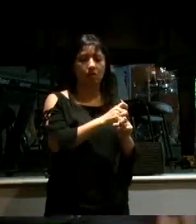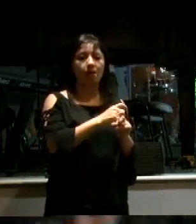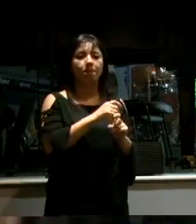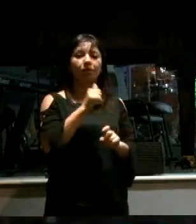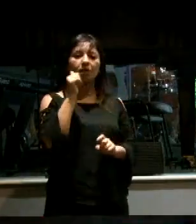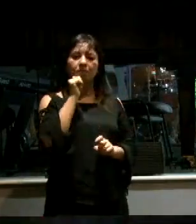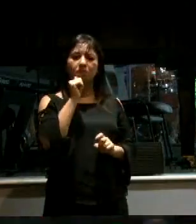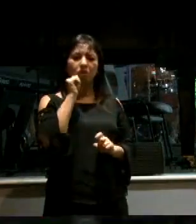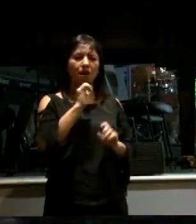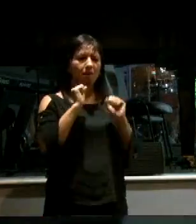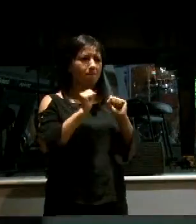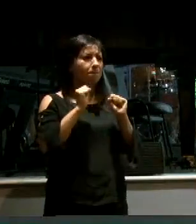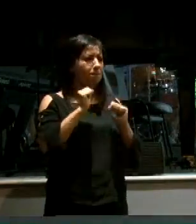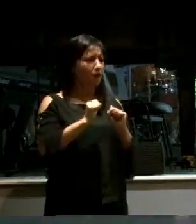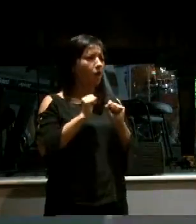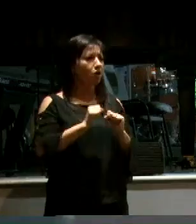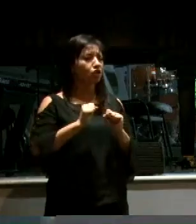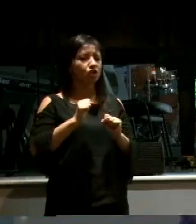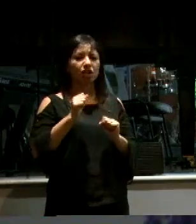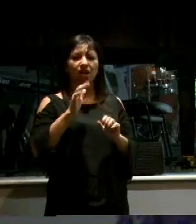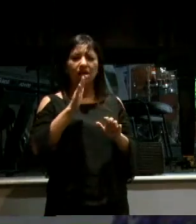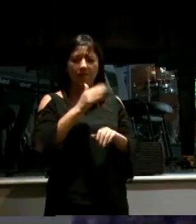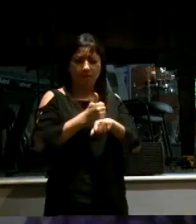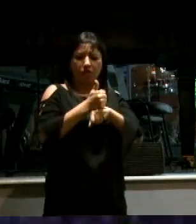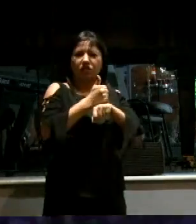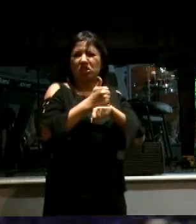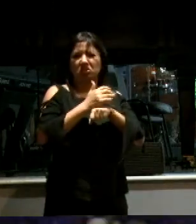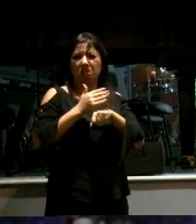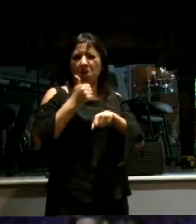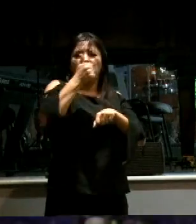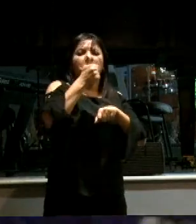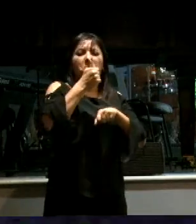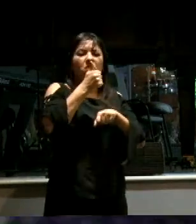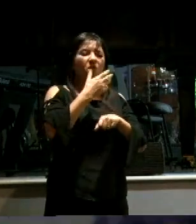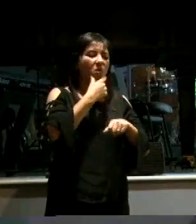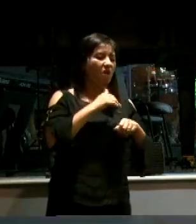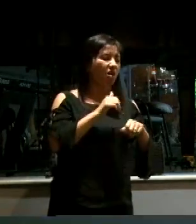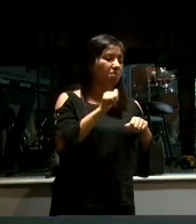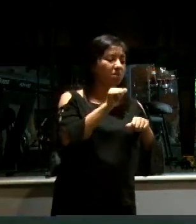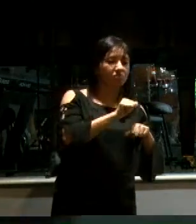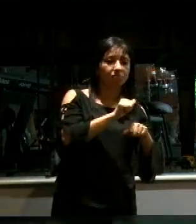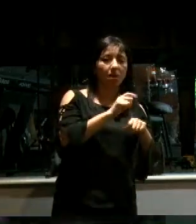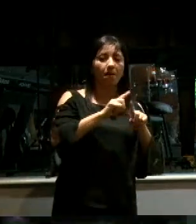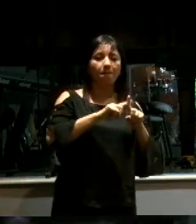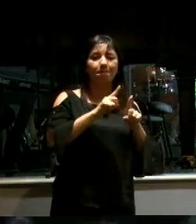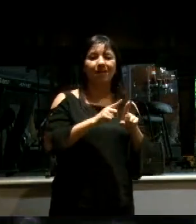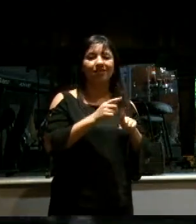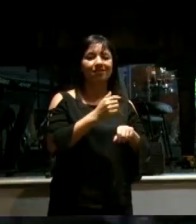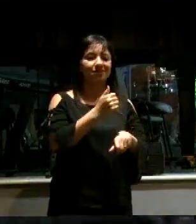A mulher entra num casamento, é fragilizada, e o homem muitas vezes é um cavalo